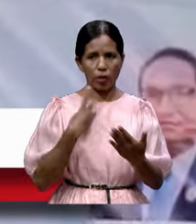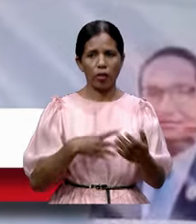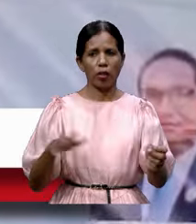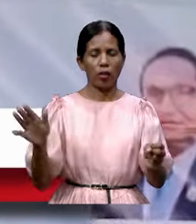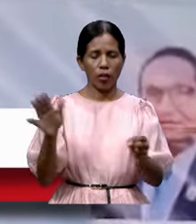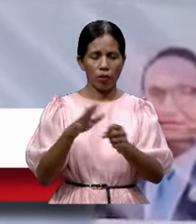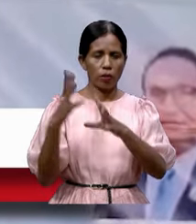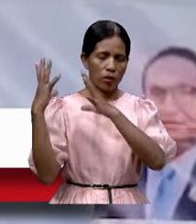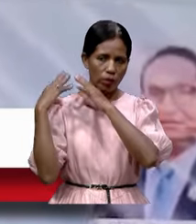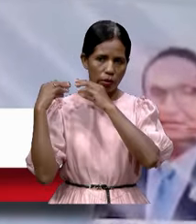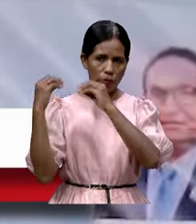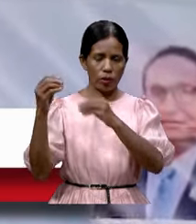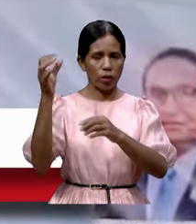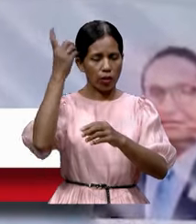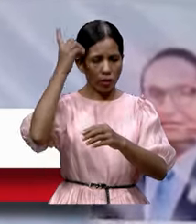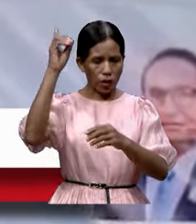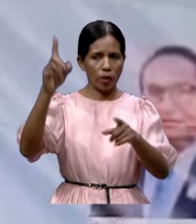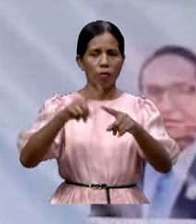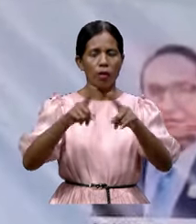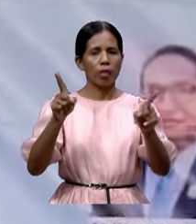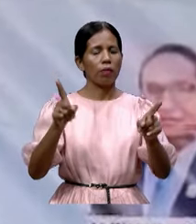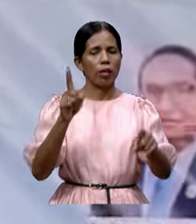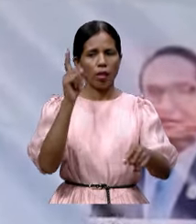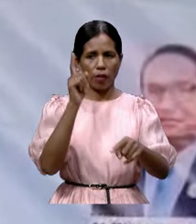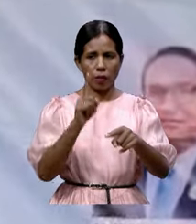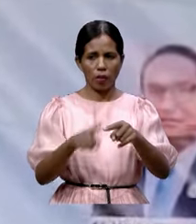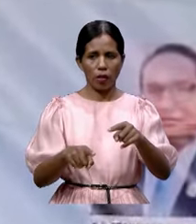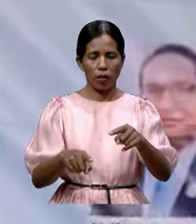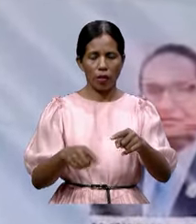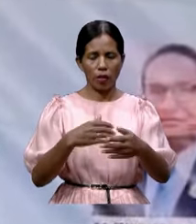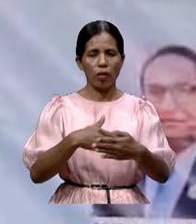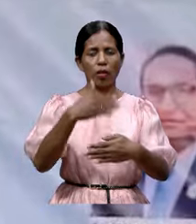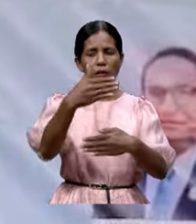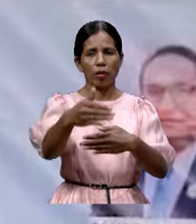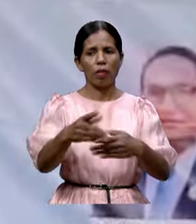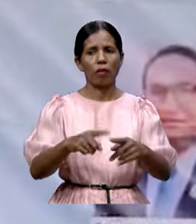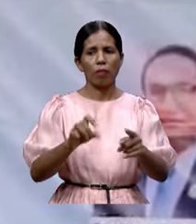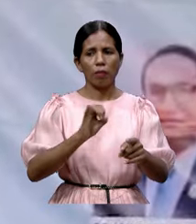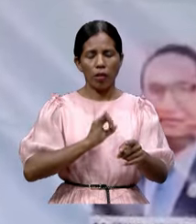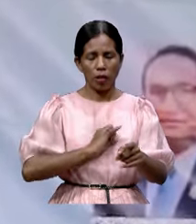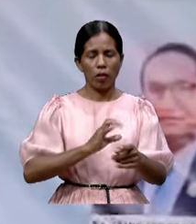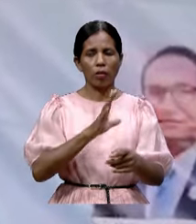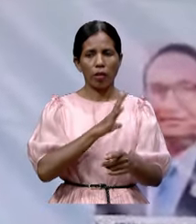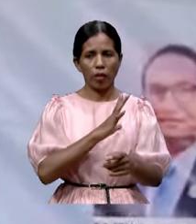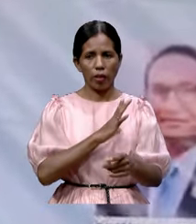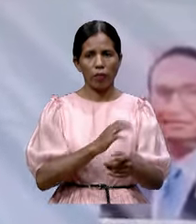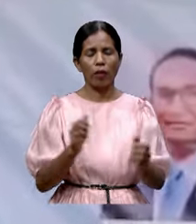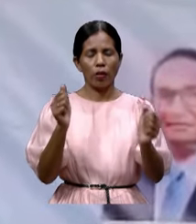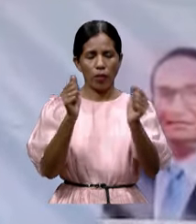esperança, meio, mai bela bela hakat pomi ne be au espera jan kata